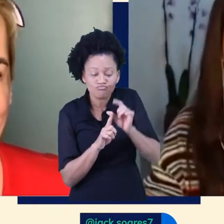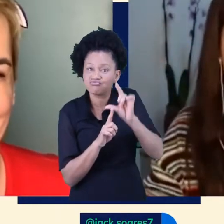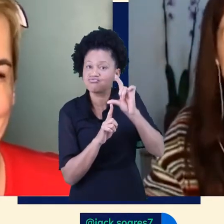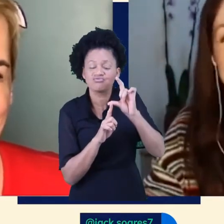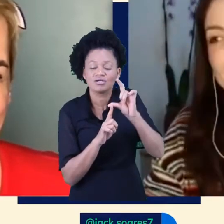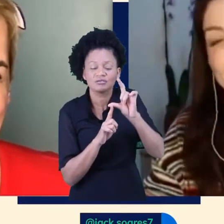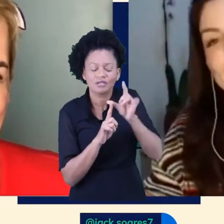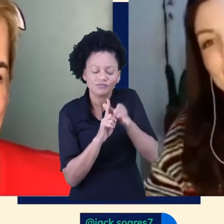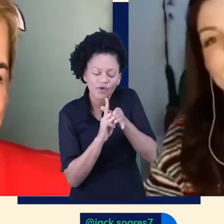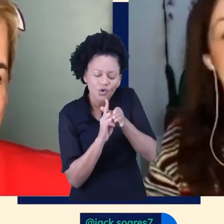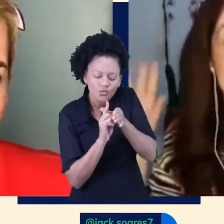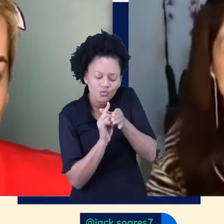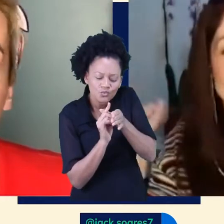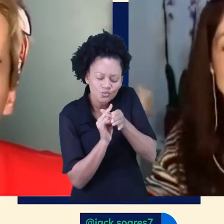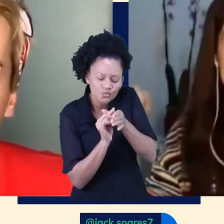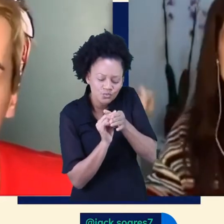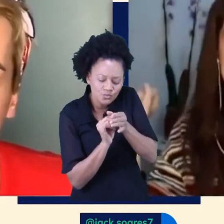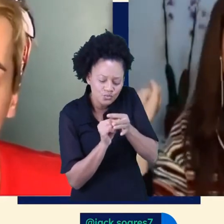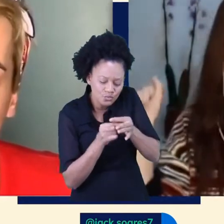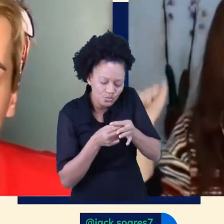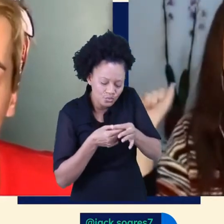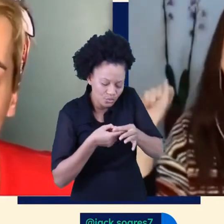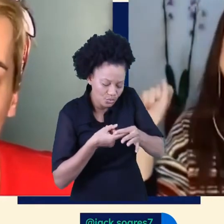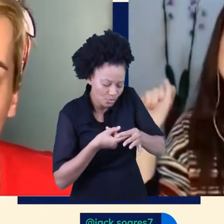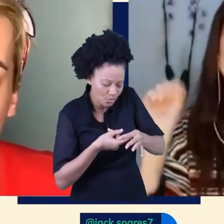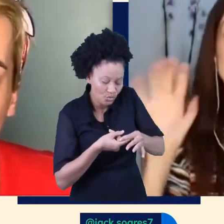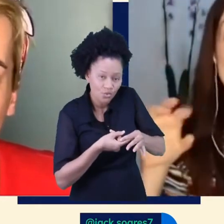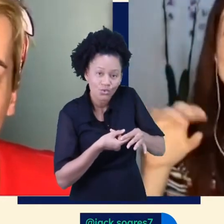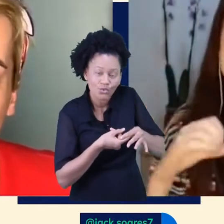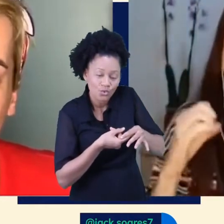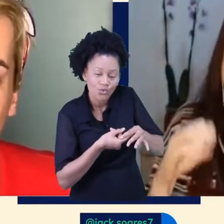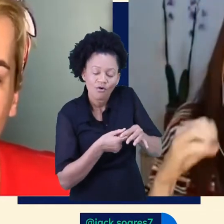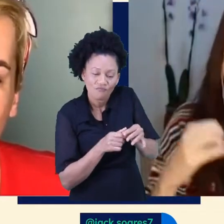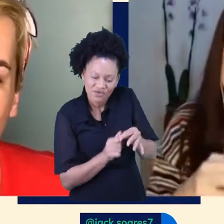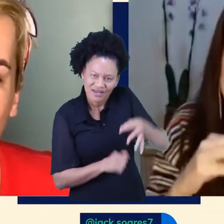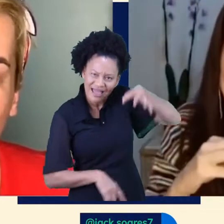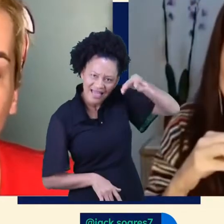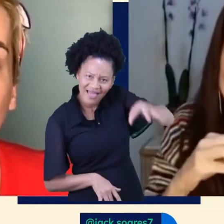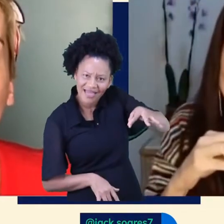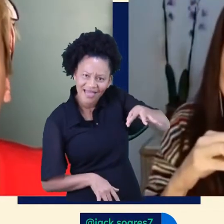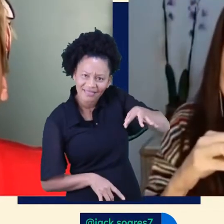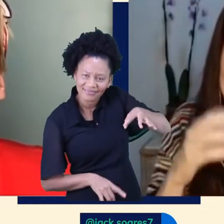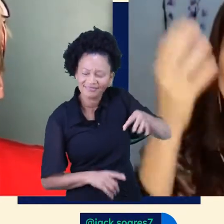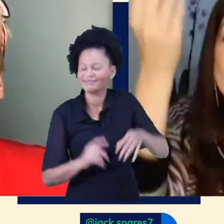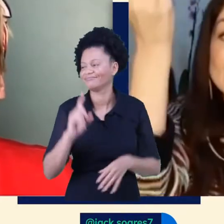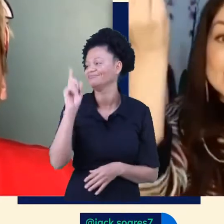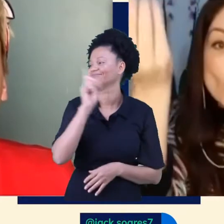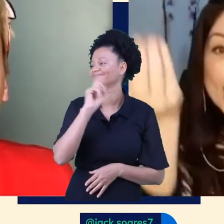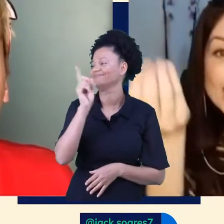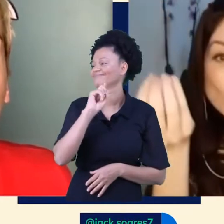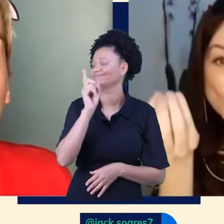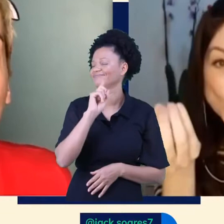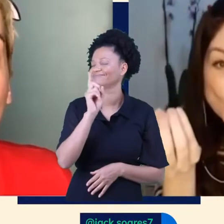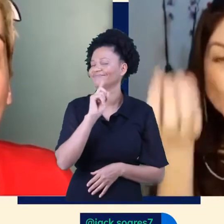Vulva. Não. Tem gente que fala vagina? Não. Vira o clitóris.